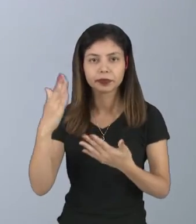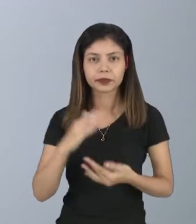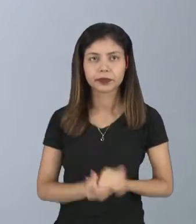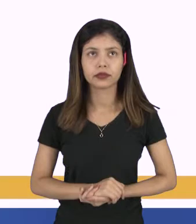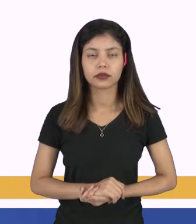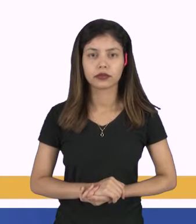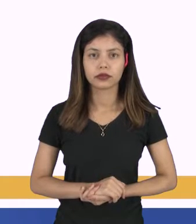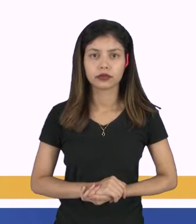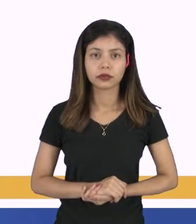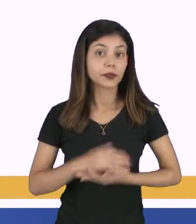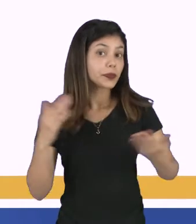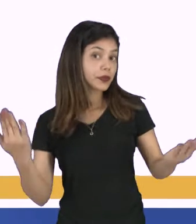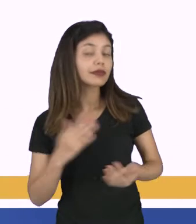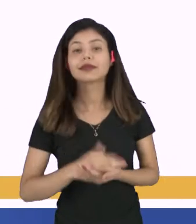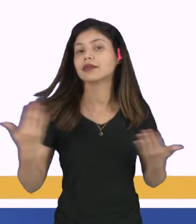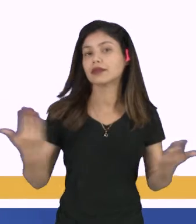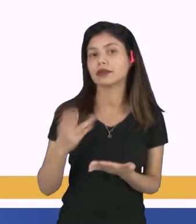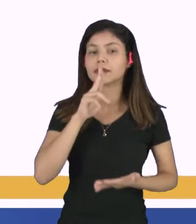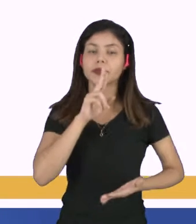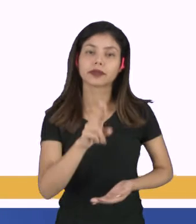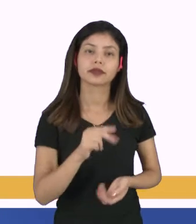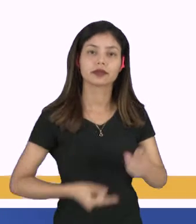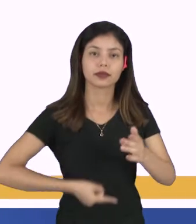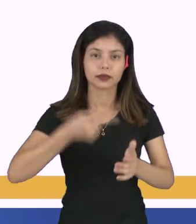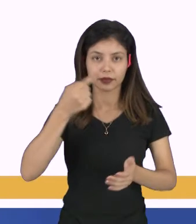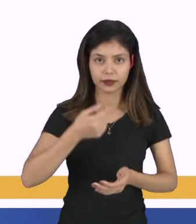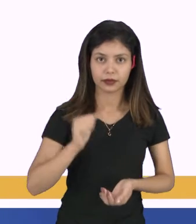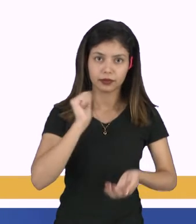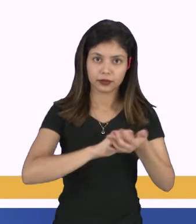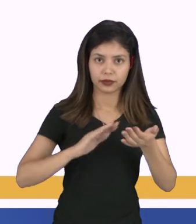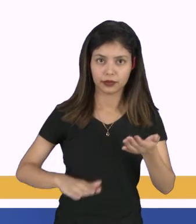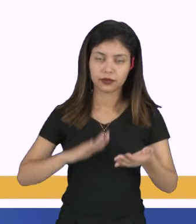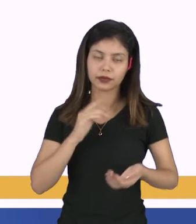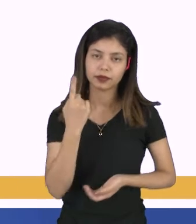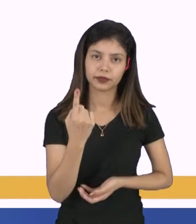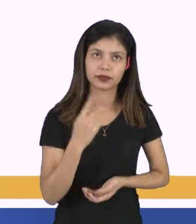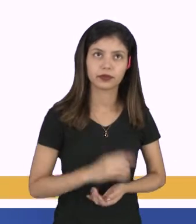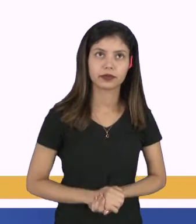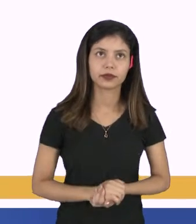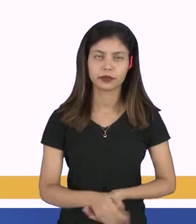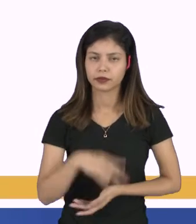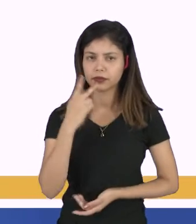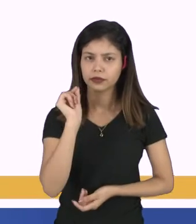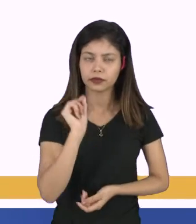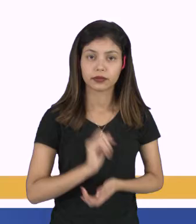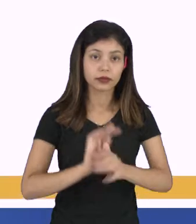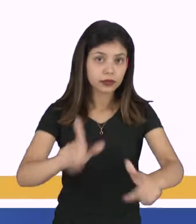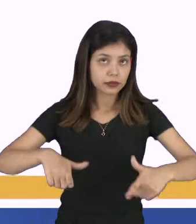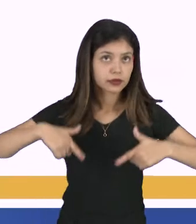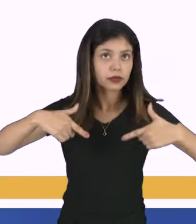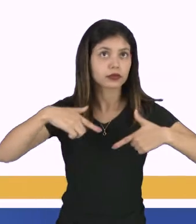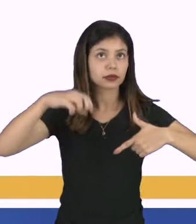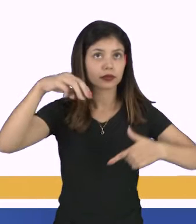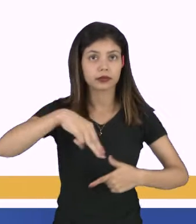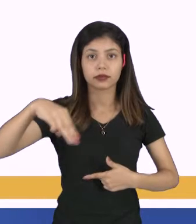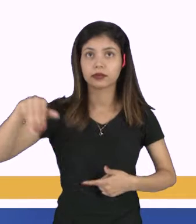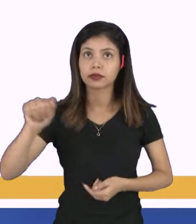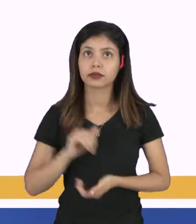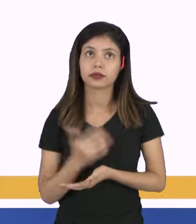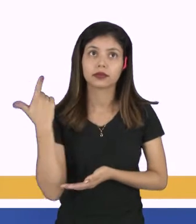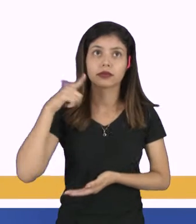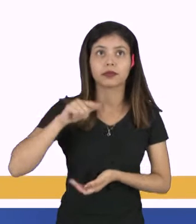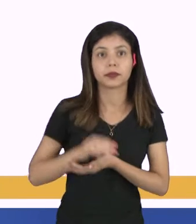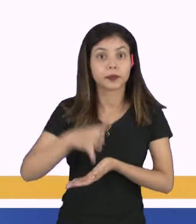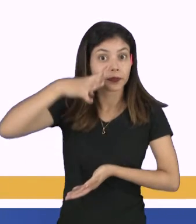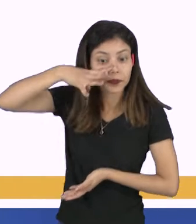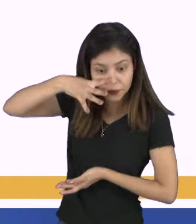iniciar. Então vamos agora resolver a primeira questão, o exercício 1. Olha o que ele fala aí. As lutas de MMA têm